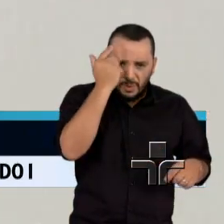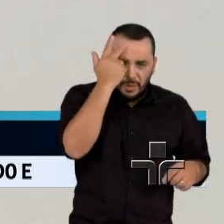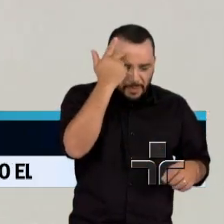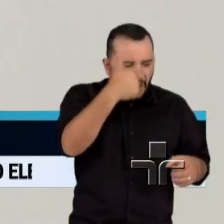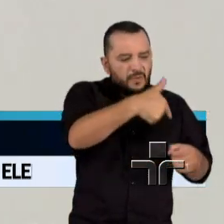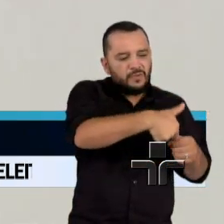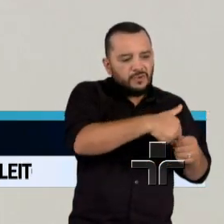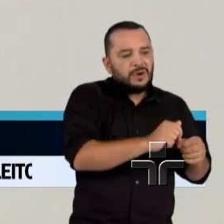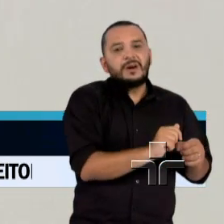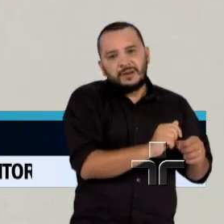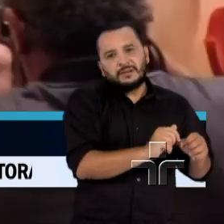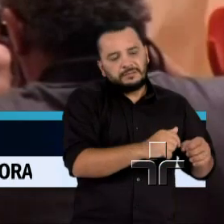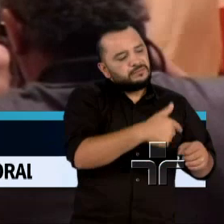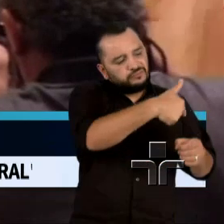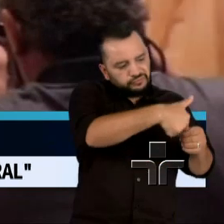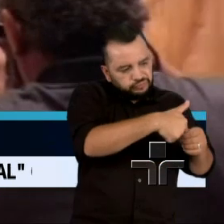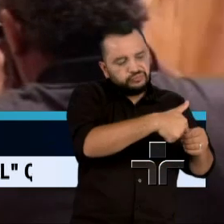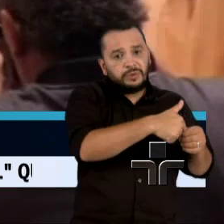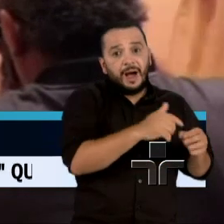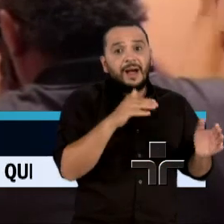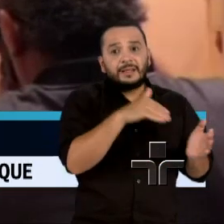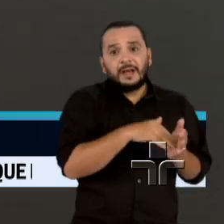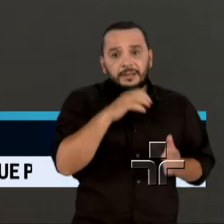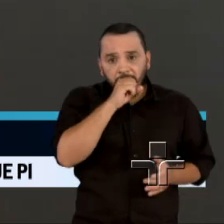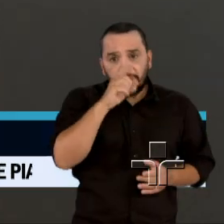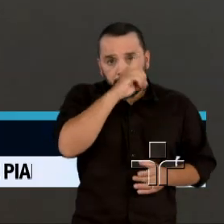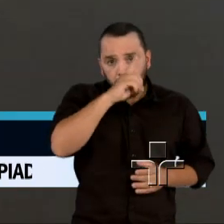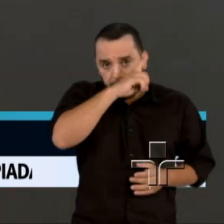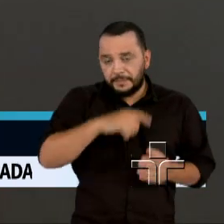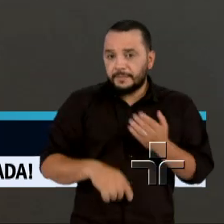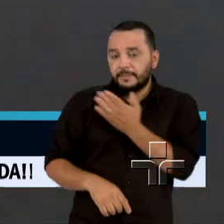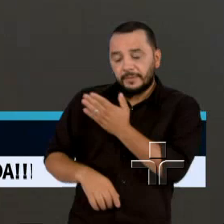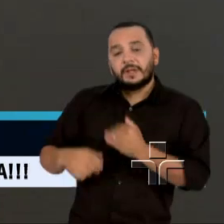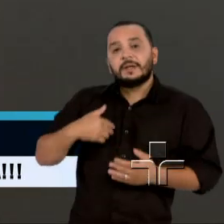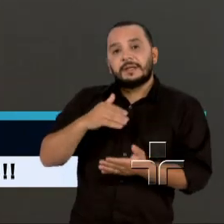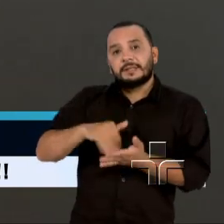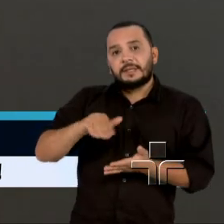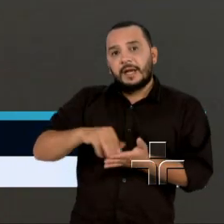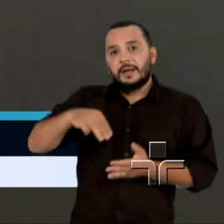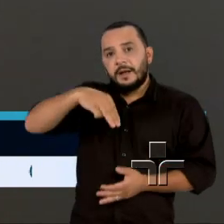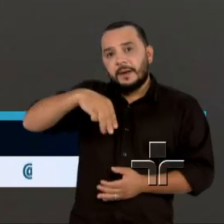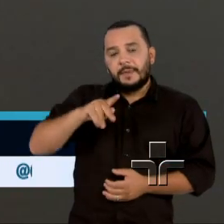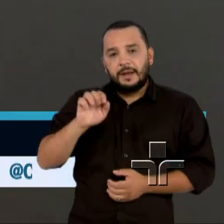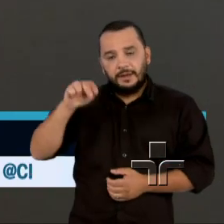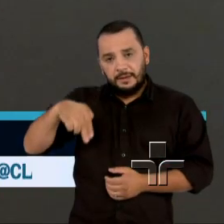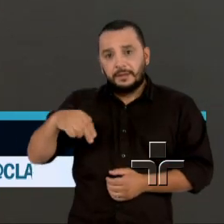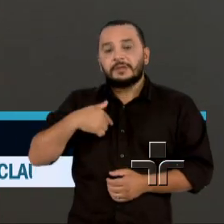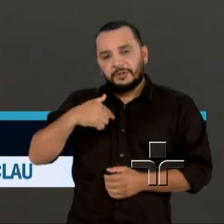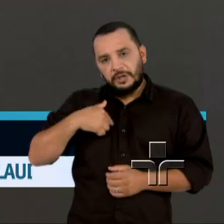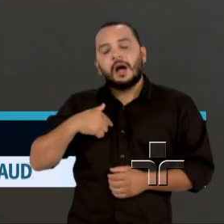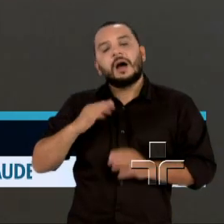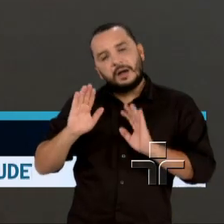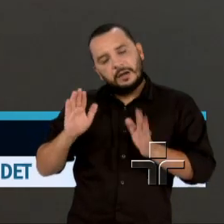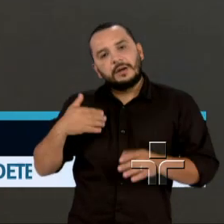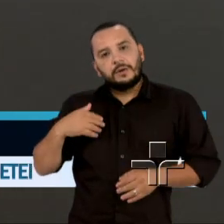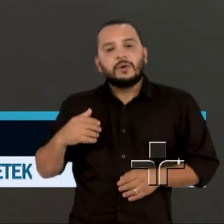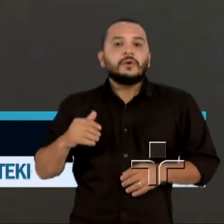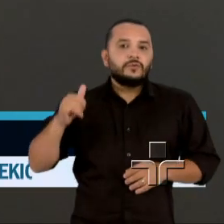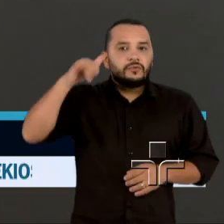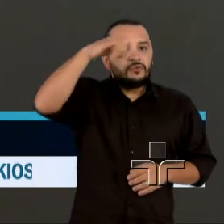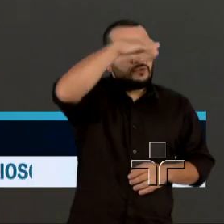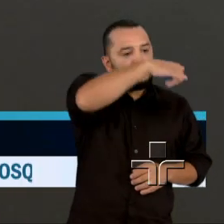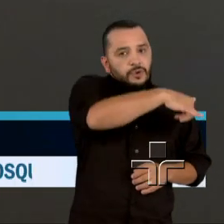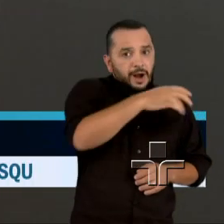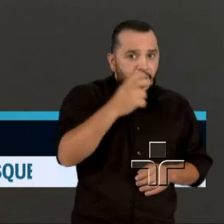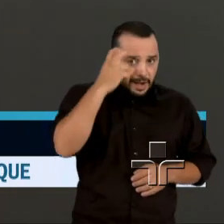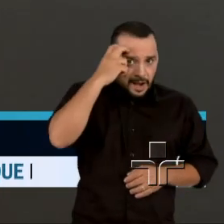até o fim desta semana. O secretário de Estado americano, Mike Pompeo, embarcou hoje para a Arábia, onde vai coordenar a